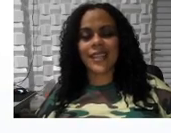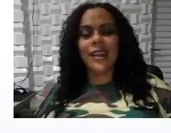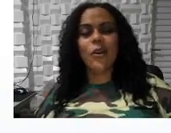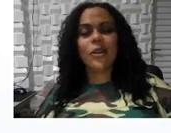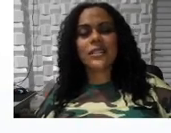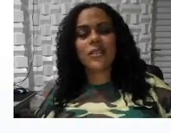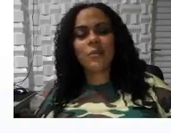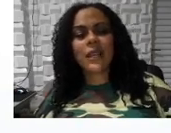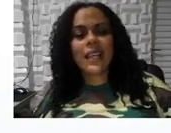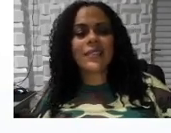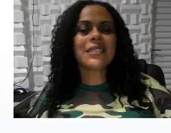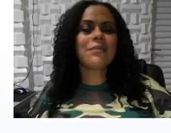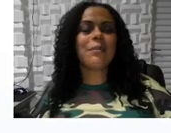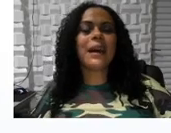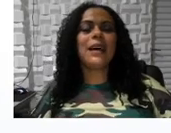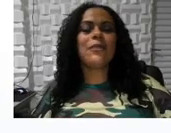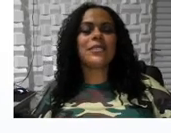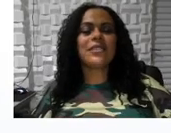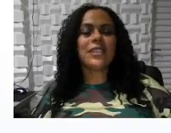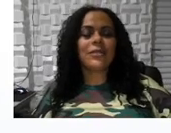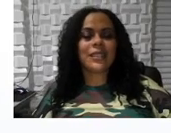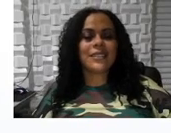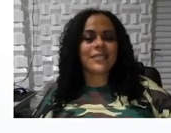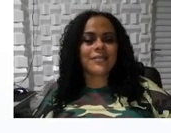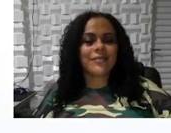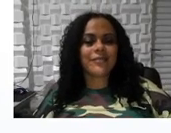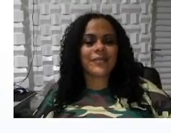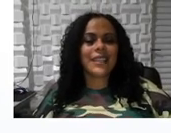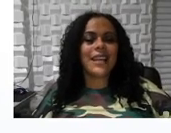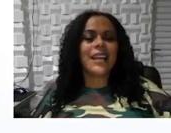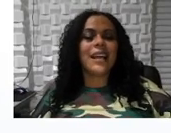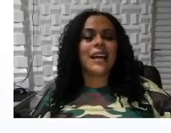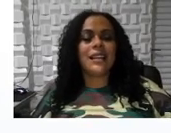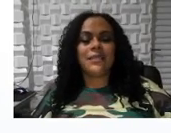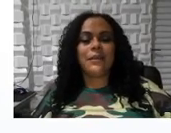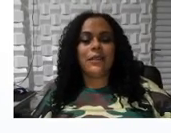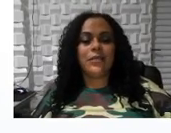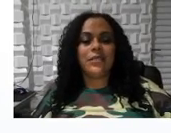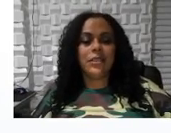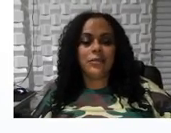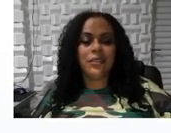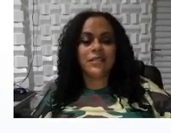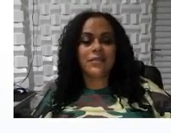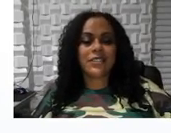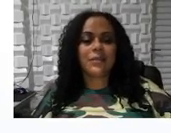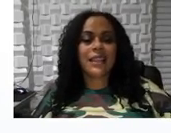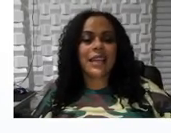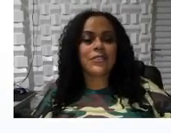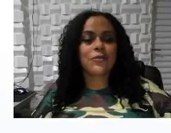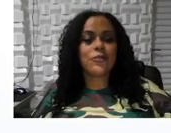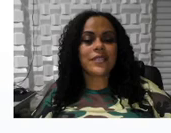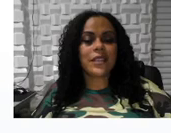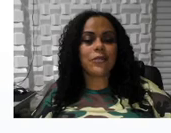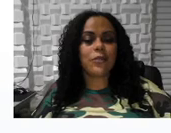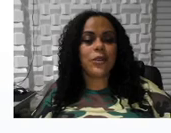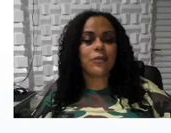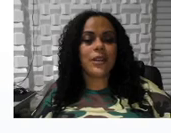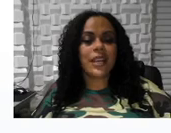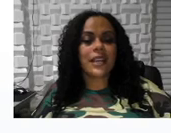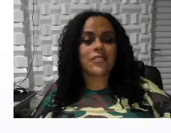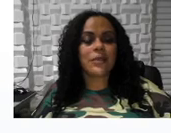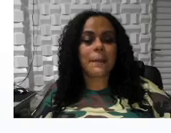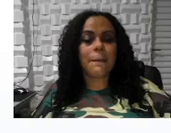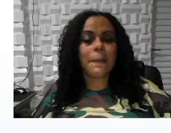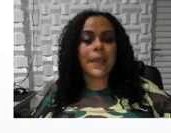O que são palavras paroxítonas? As paroxítonas são as palavras cujo acento tônico recai sobre